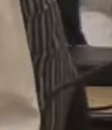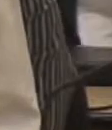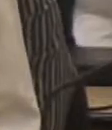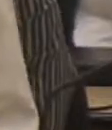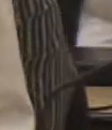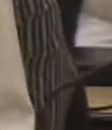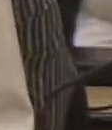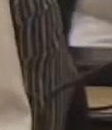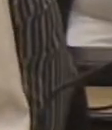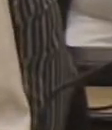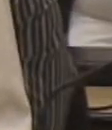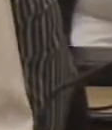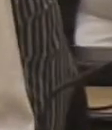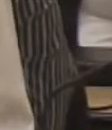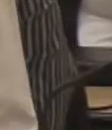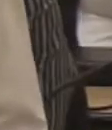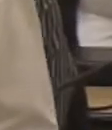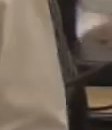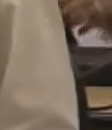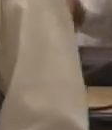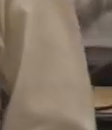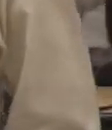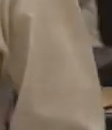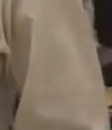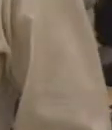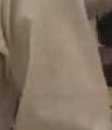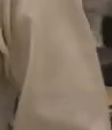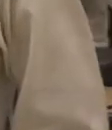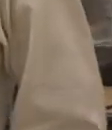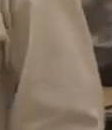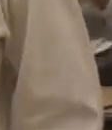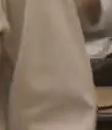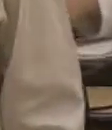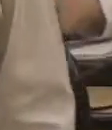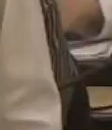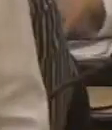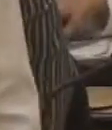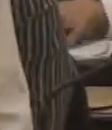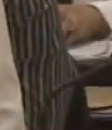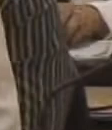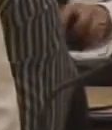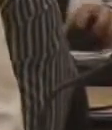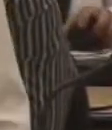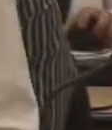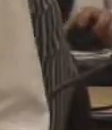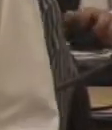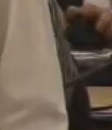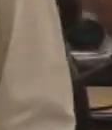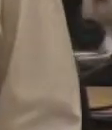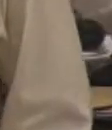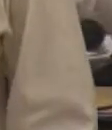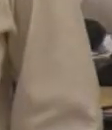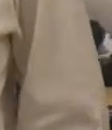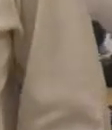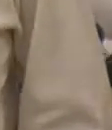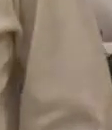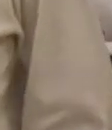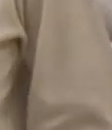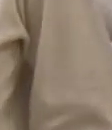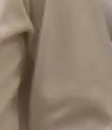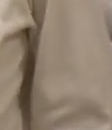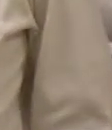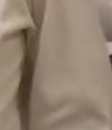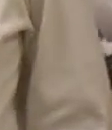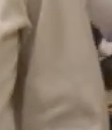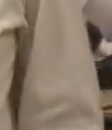o país, independente de partido, tem que tratar com firmeza, com verdade, com respeito, com audácia,